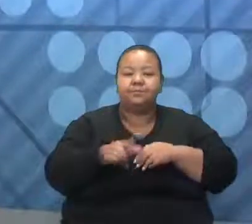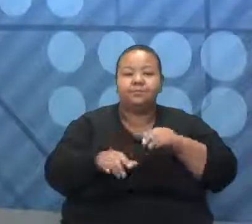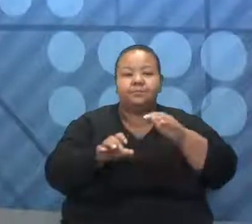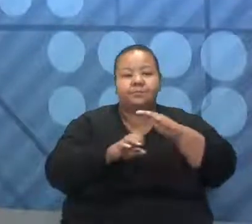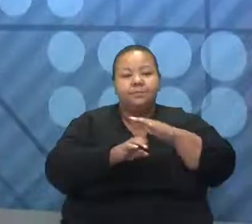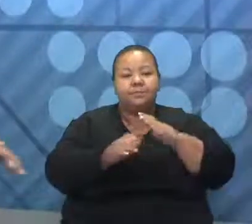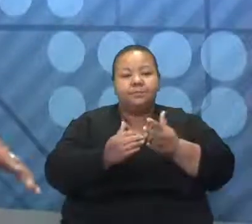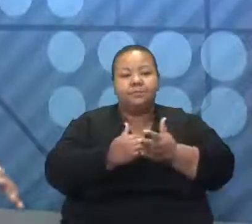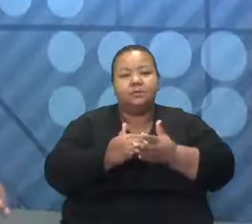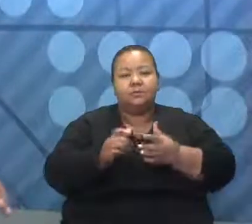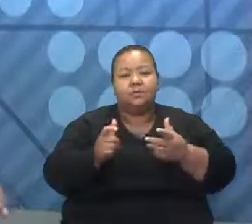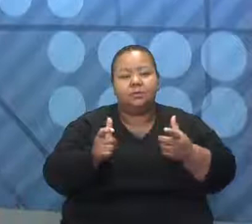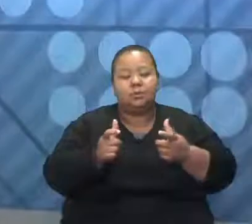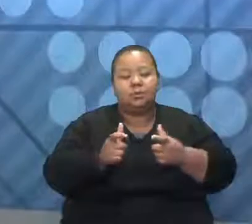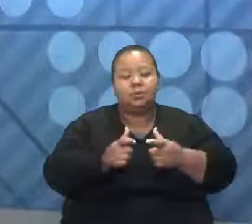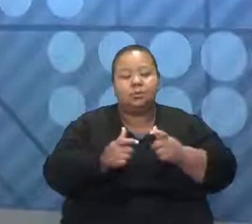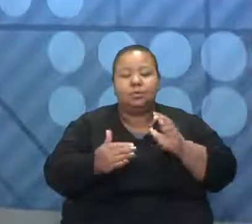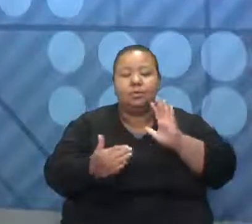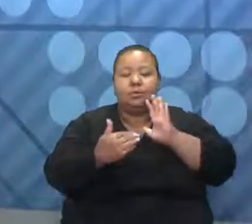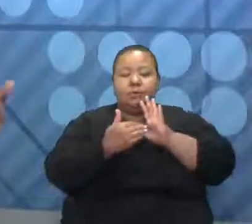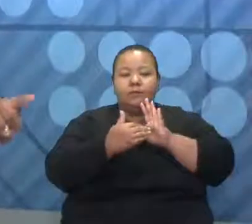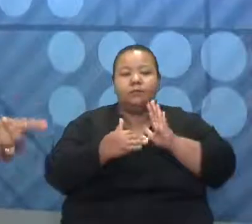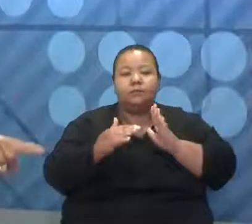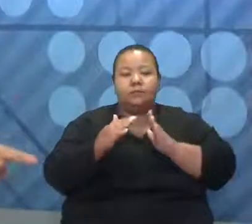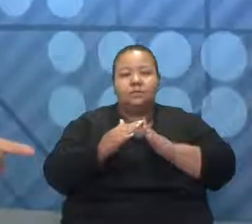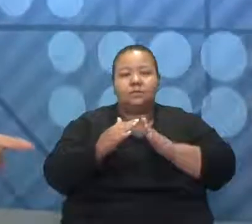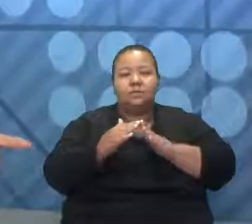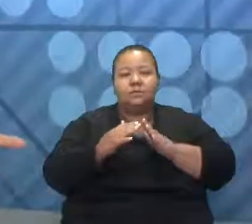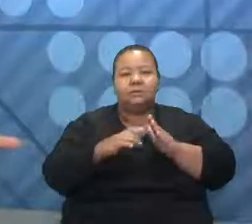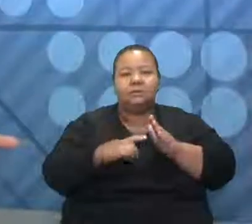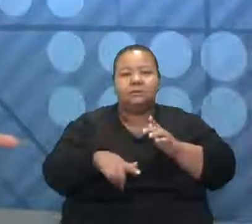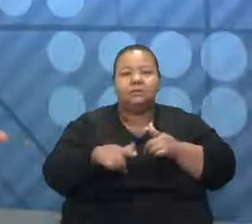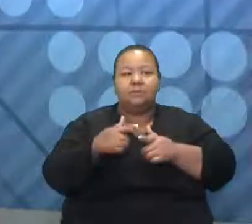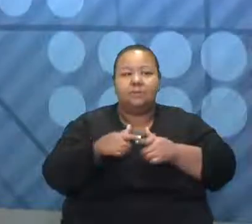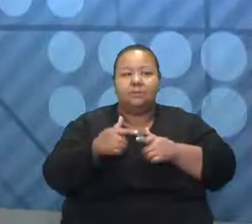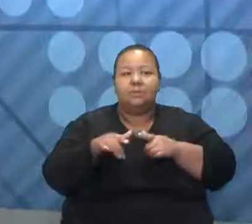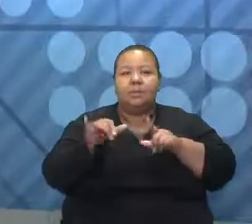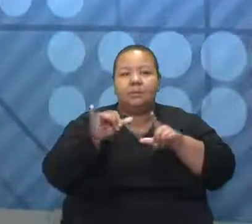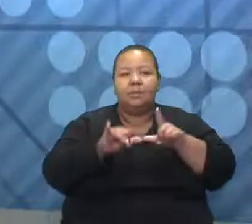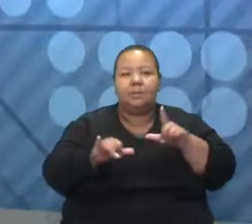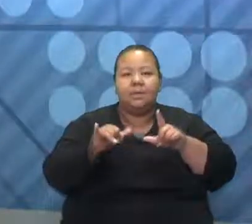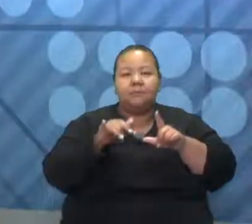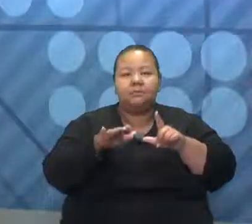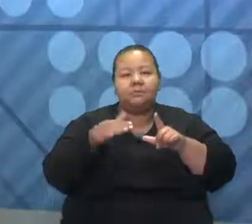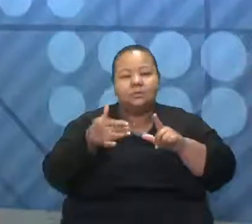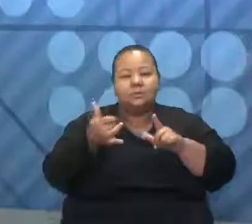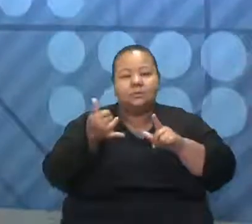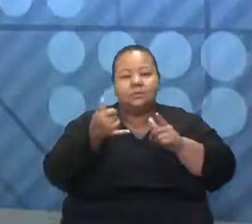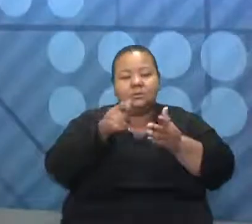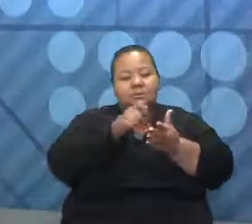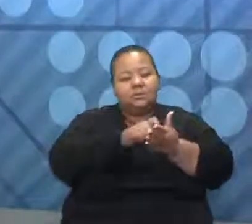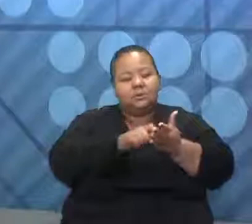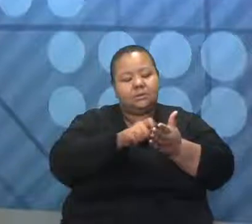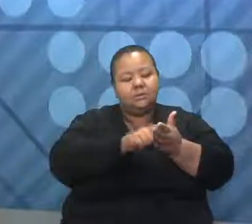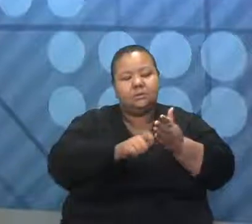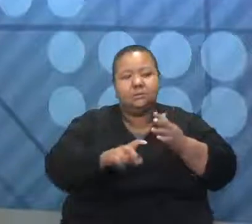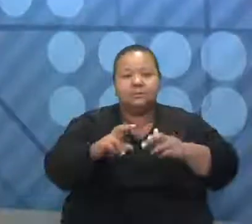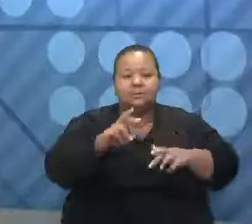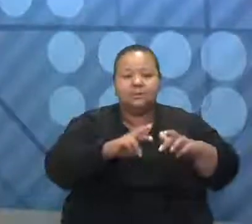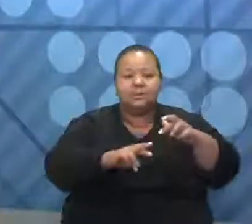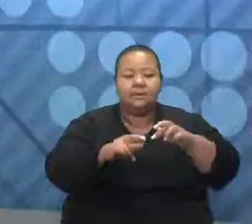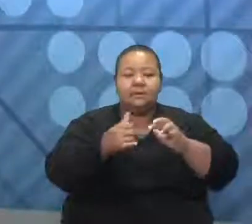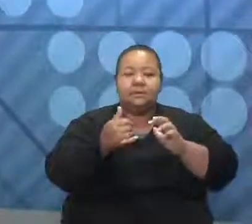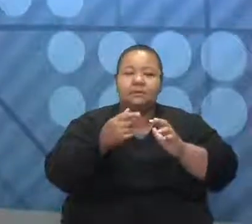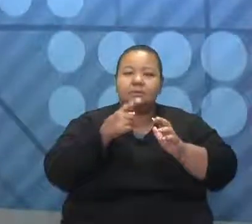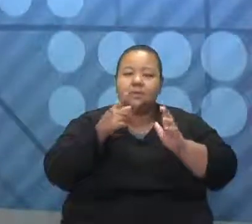começam pequenininha, começam no fundo de casa. Eu sei que tem um problema de layout. Então, define ali, se a análise dos indicadores, quando